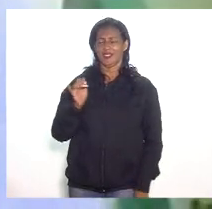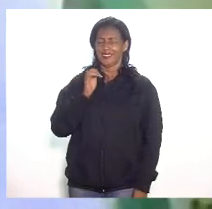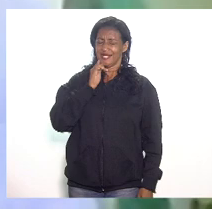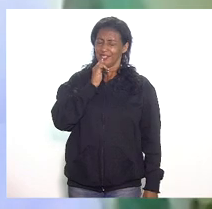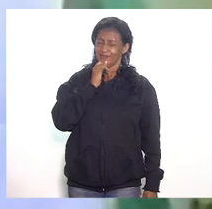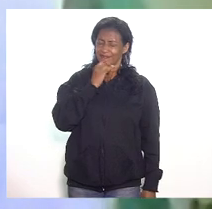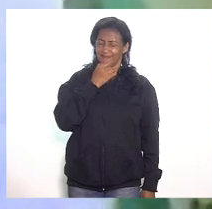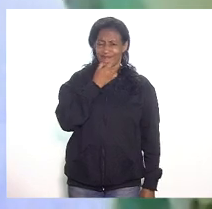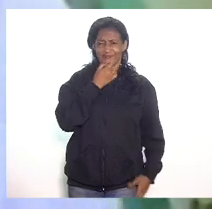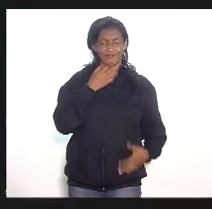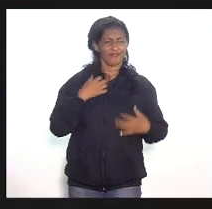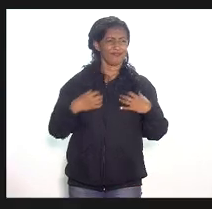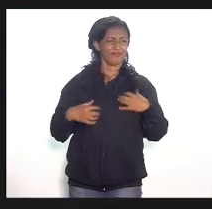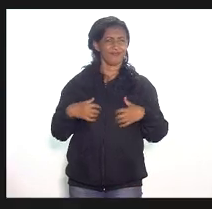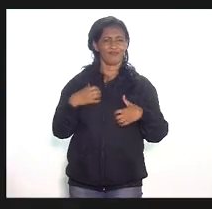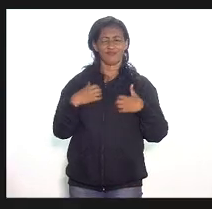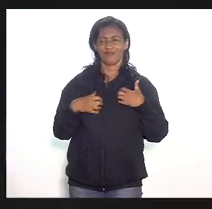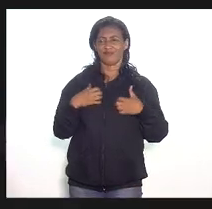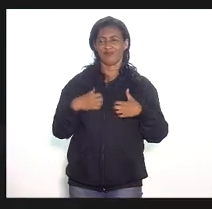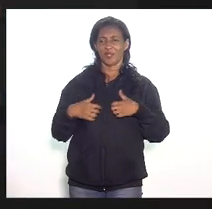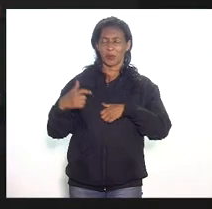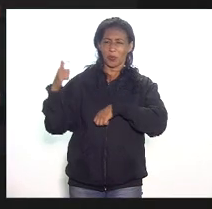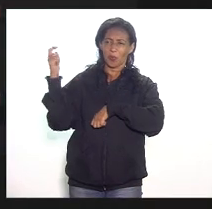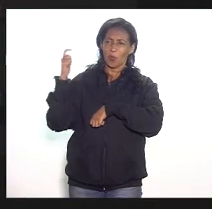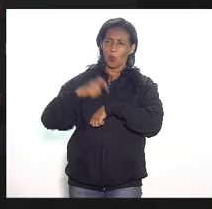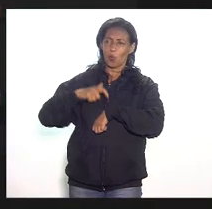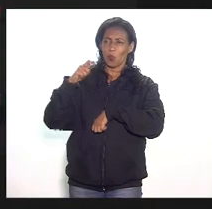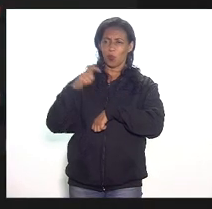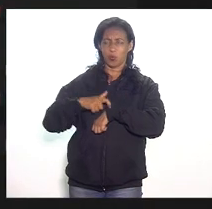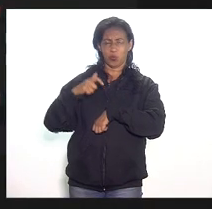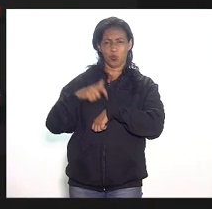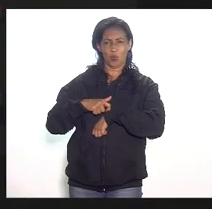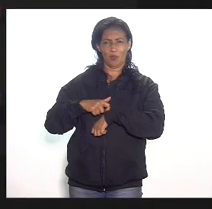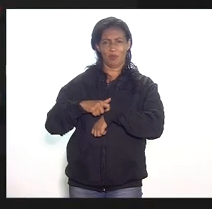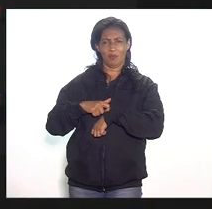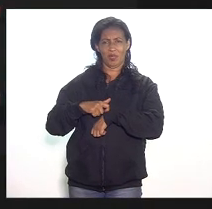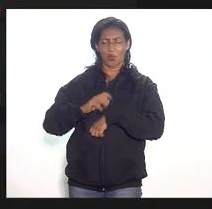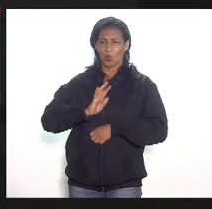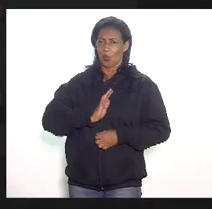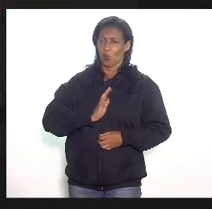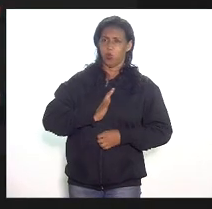efetivamente, no momento cruel dessa pandemia,